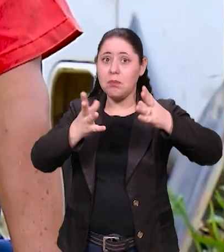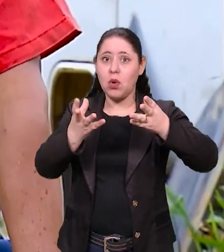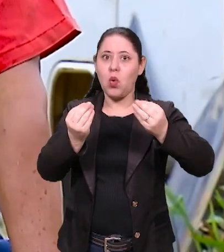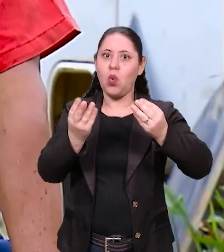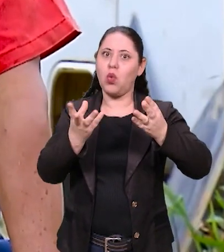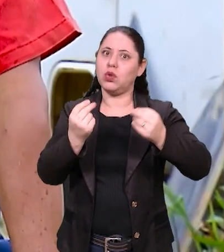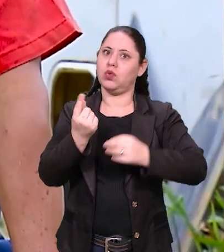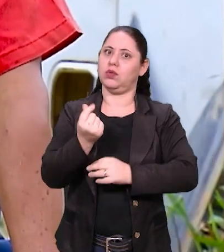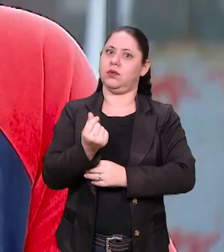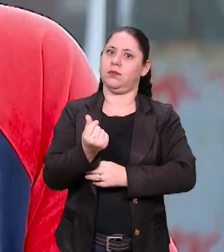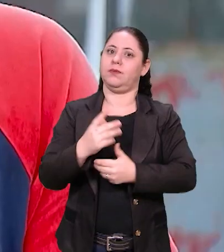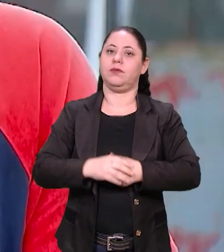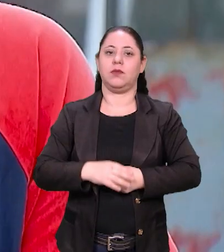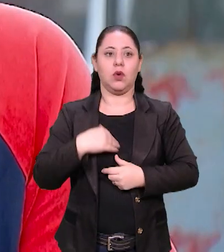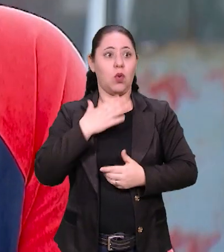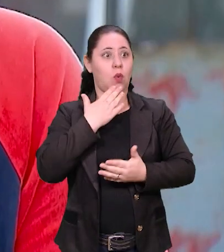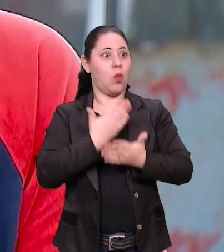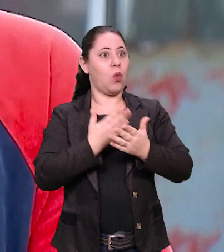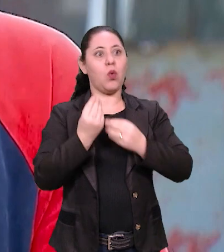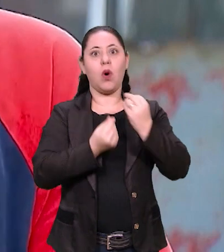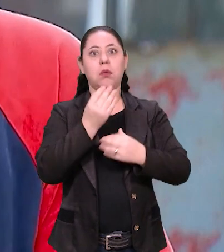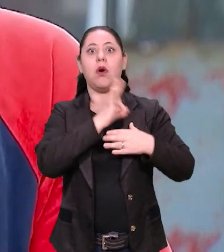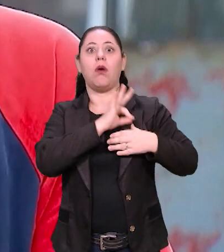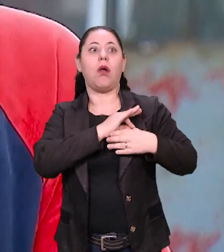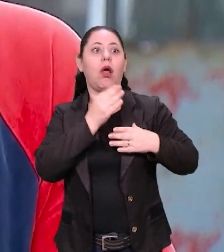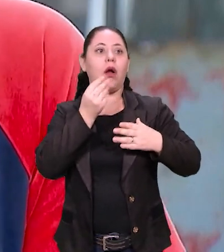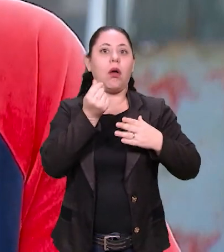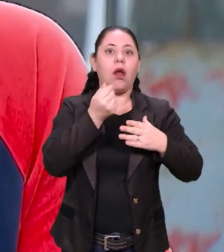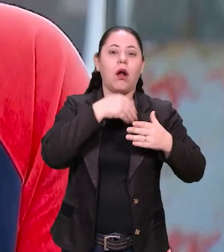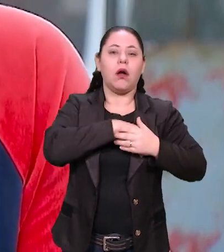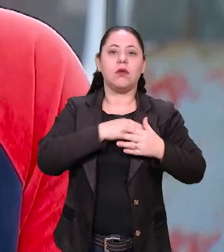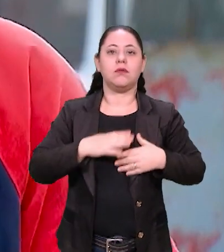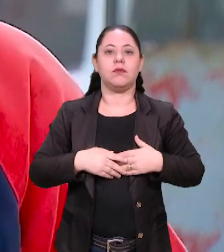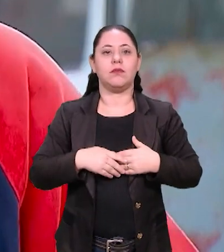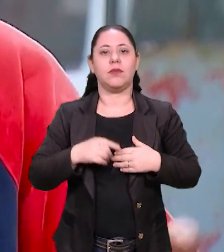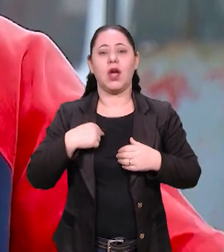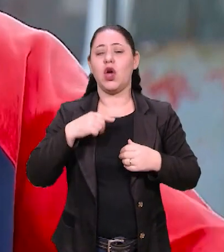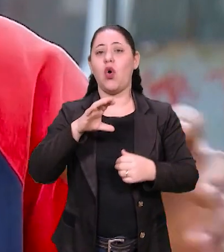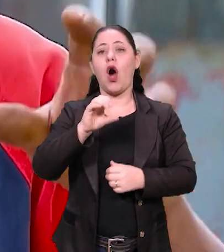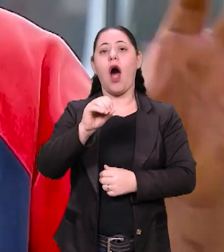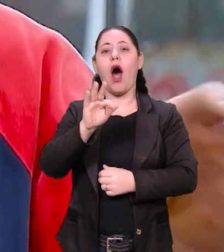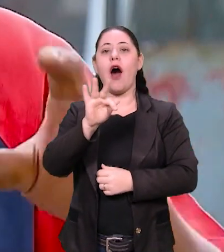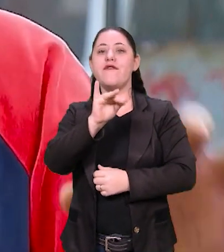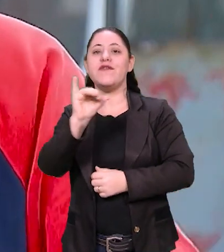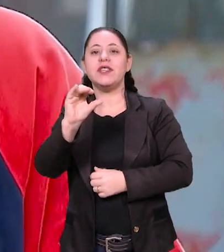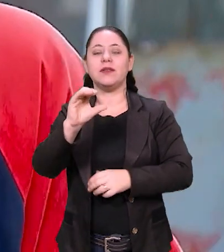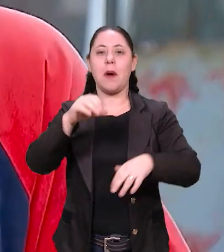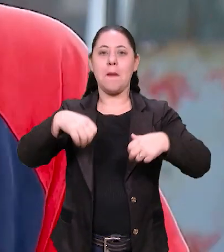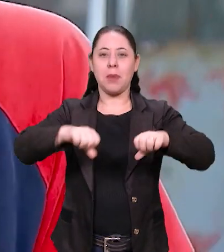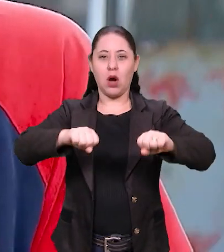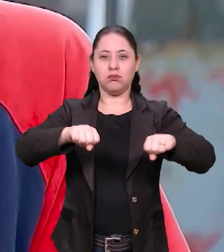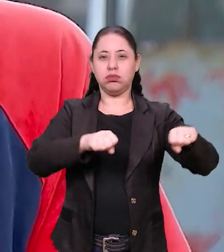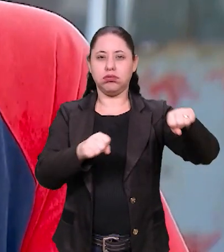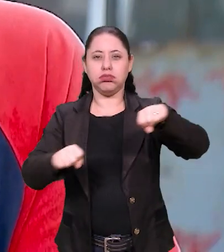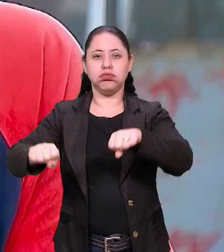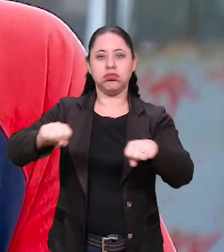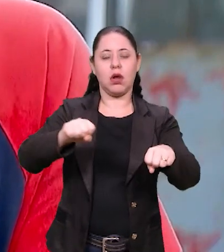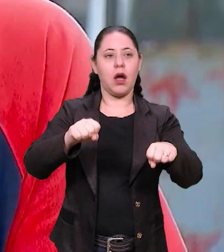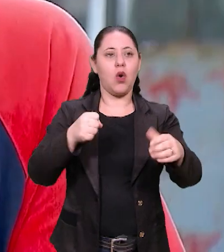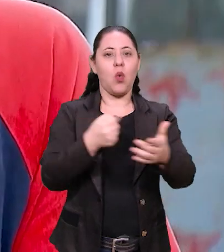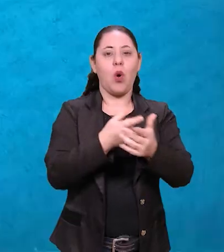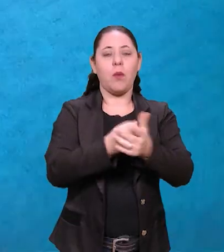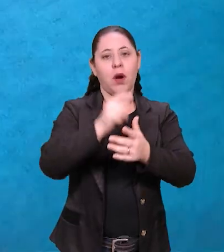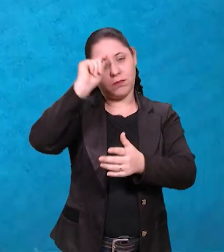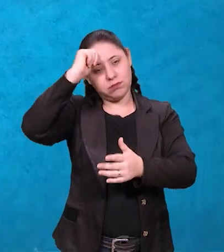muito dinheiro, entendeu? Eu falei, rapaz, e como é que tu anda com um dinheiro desse todinho? Ele falou, é que eu sou office boy, tô fazendo serviço pra firma. Era de um material